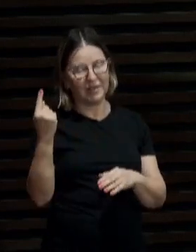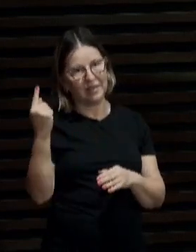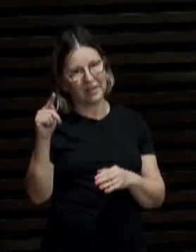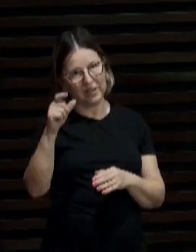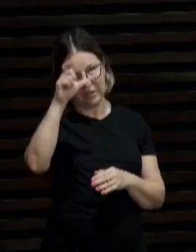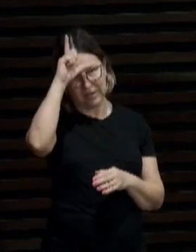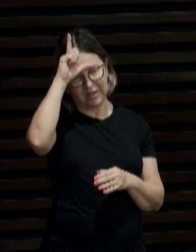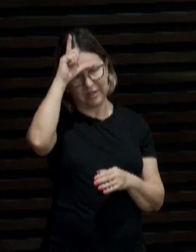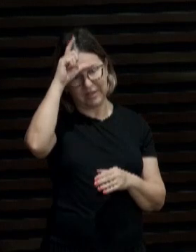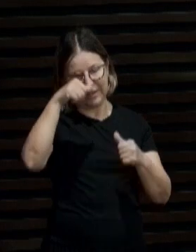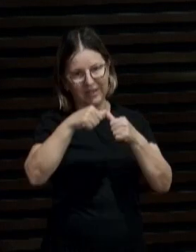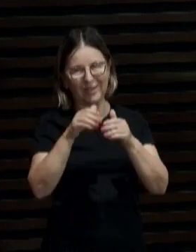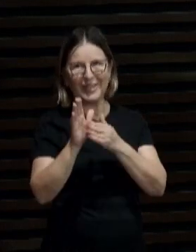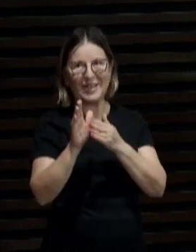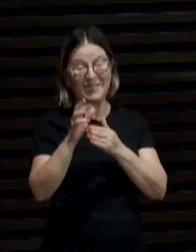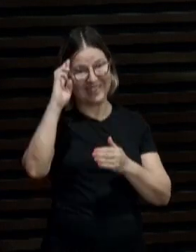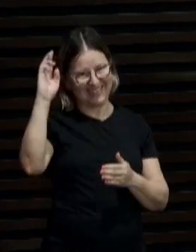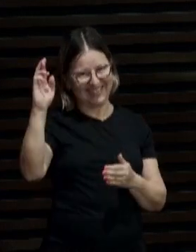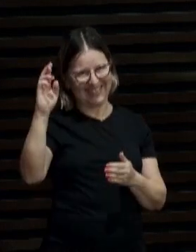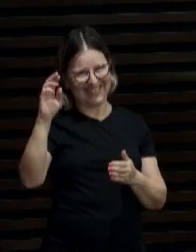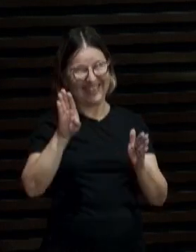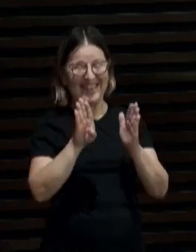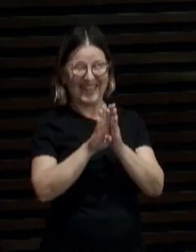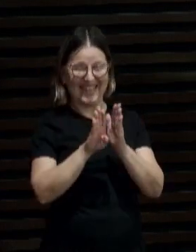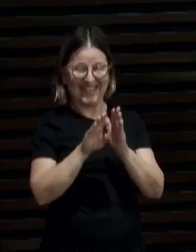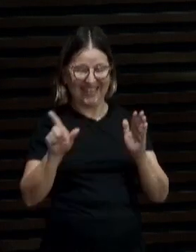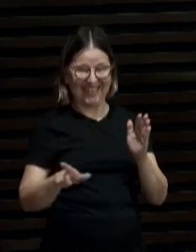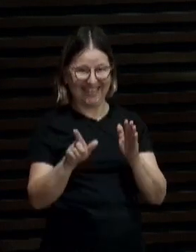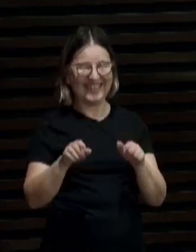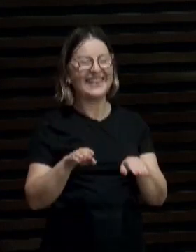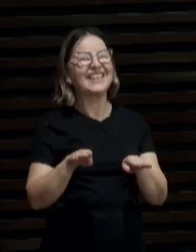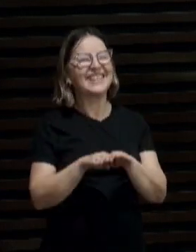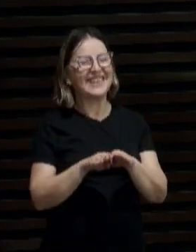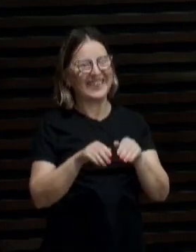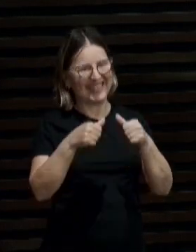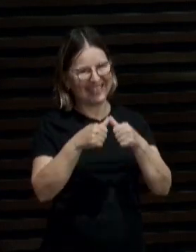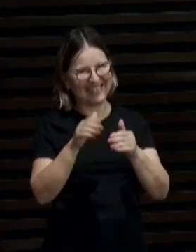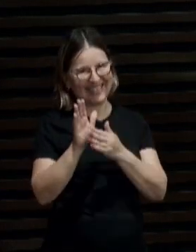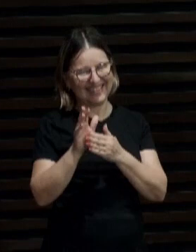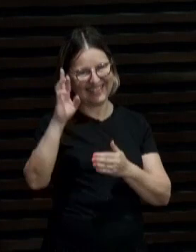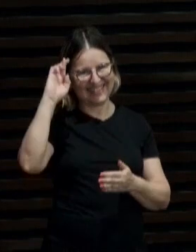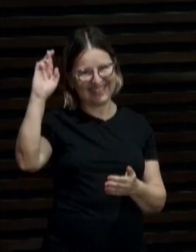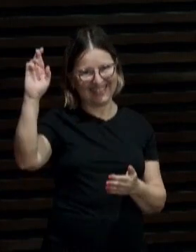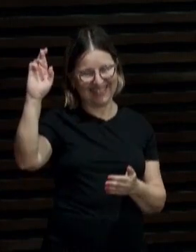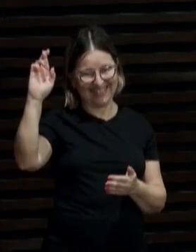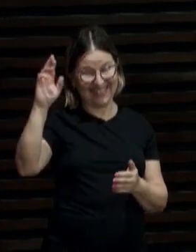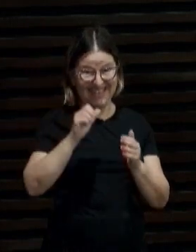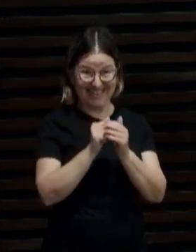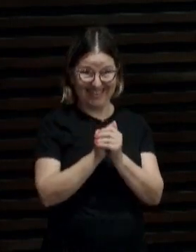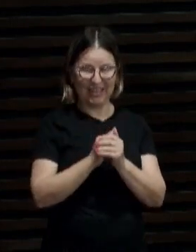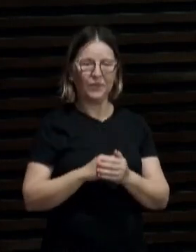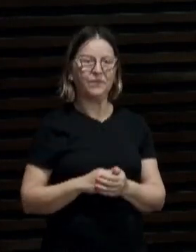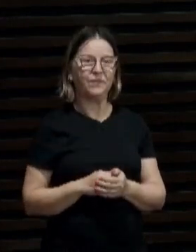Londrina e a liderança dessa igreja está nas mãos do Senhor. Vocês lembram que na ocasião passada que eu estive aqui, nós falamos sobre